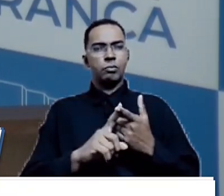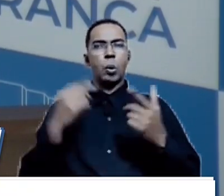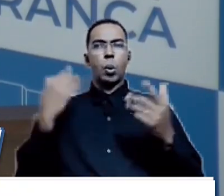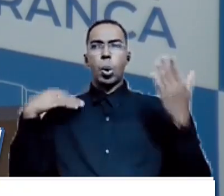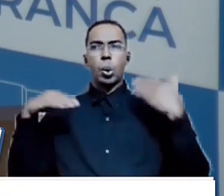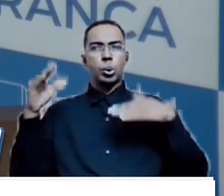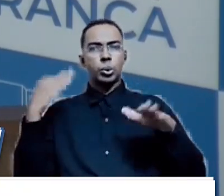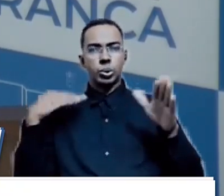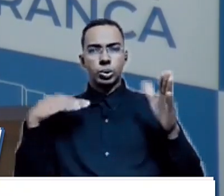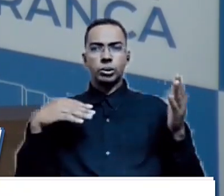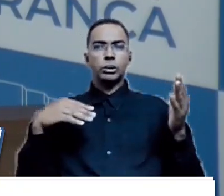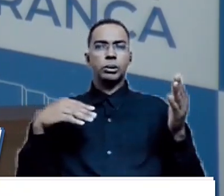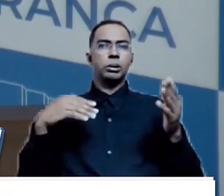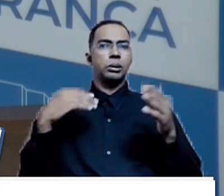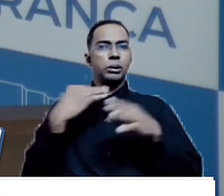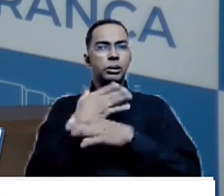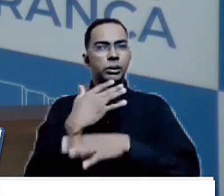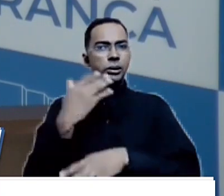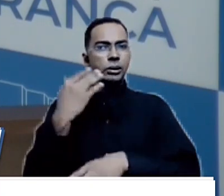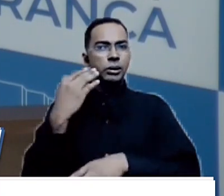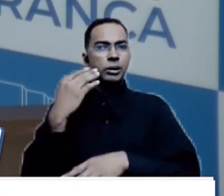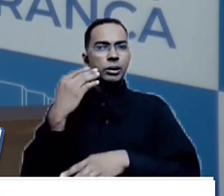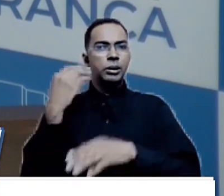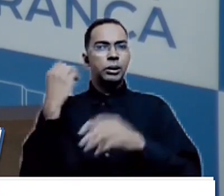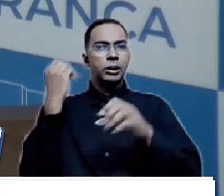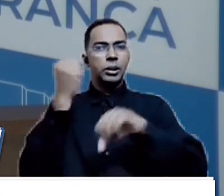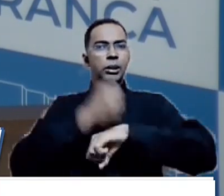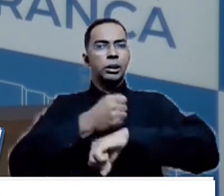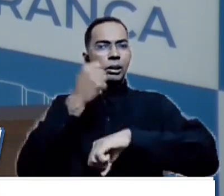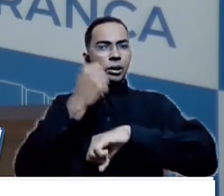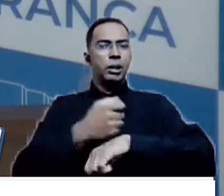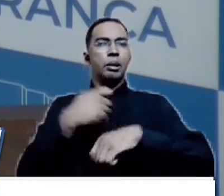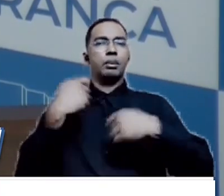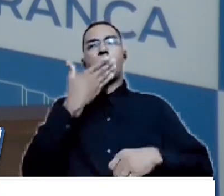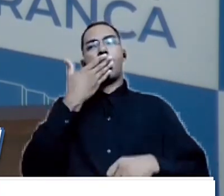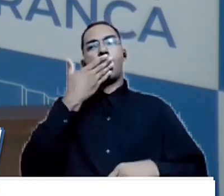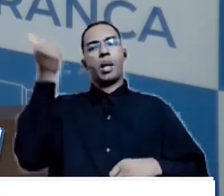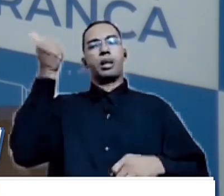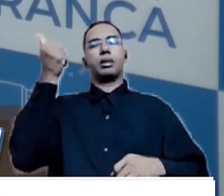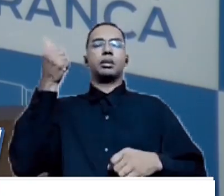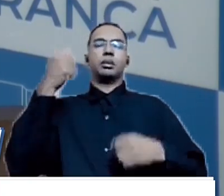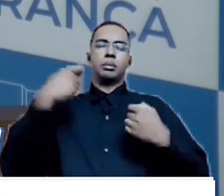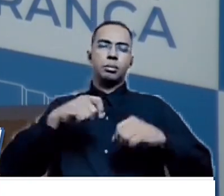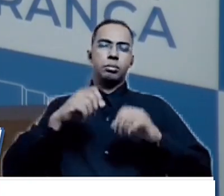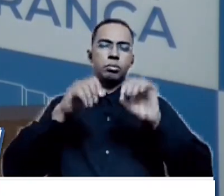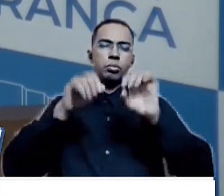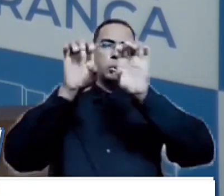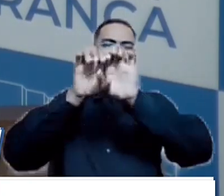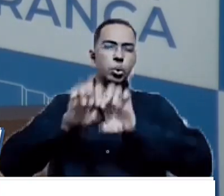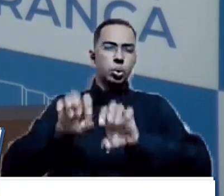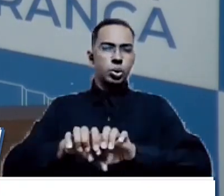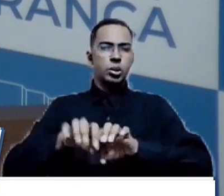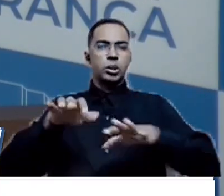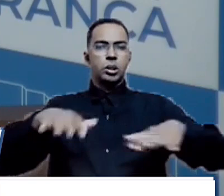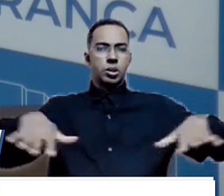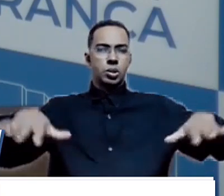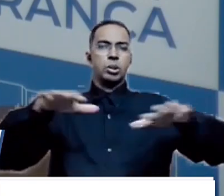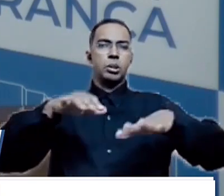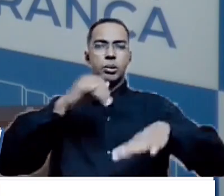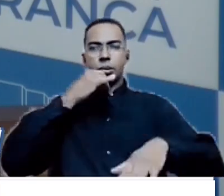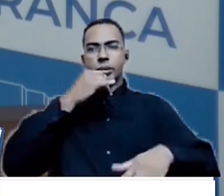na cidade de Franca que precisa melhorar as áreas de lazer preciso estruturar as áreas eu dou um exemplo